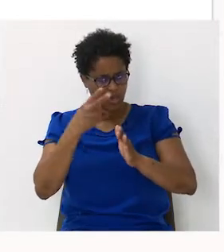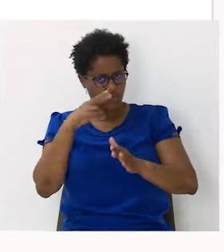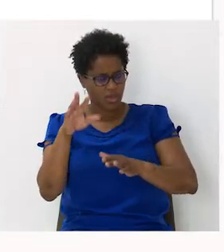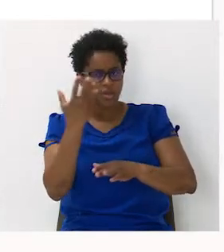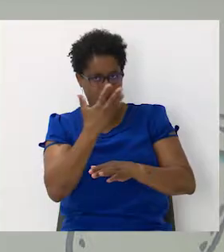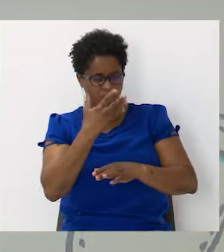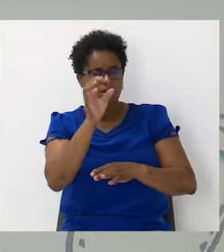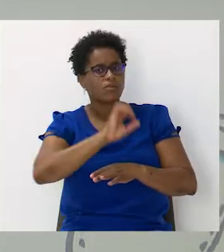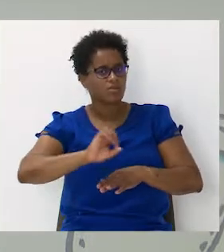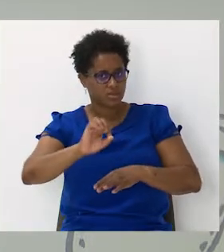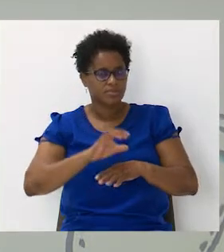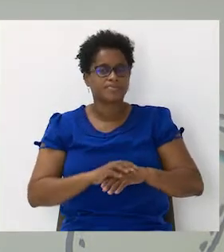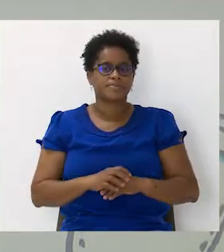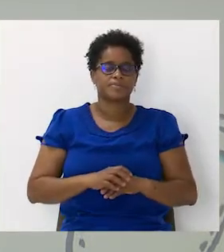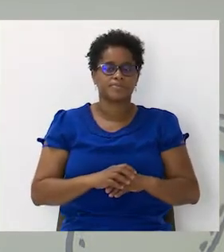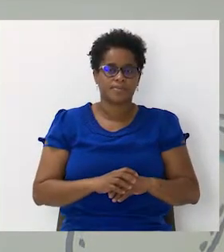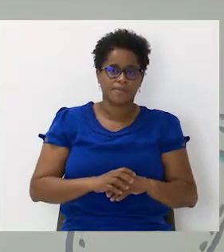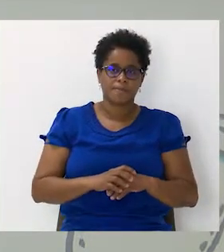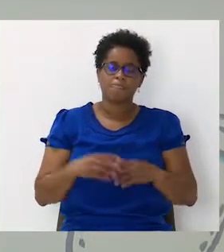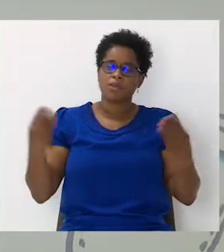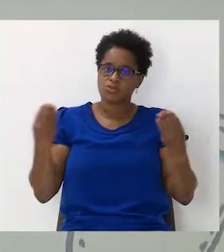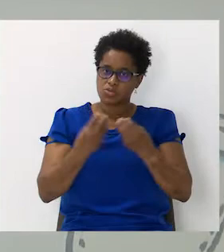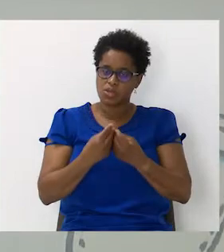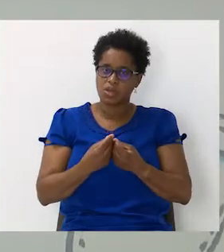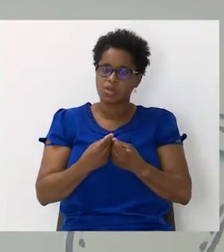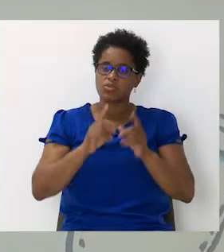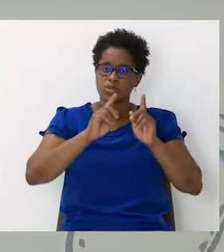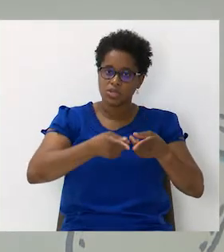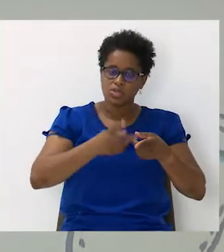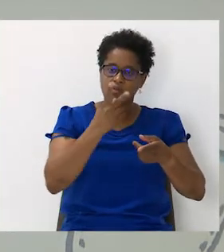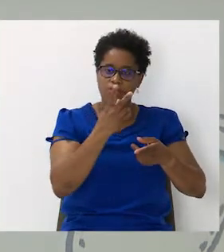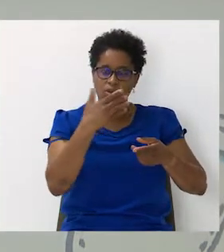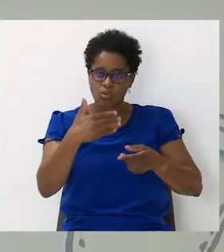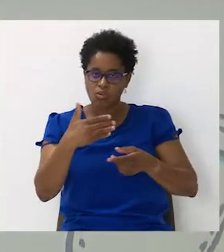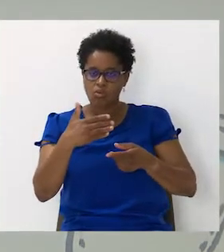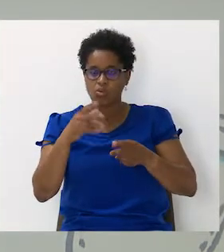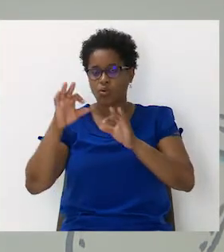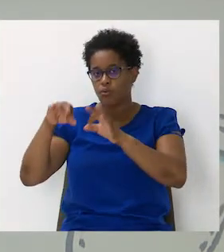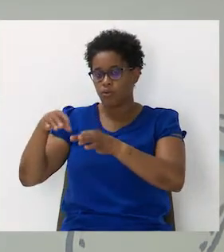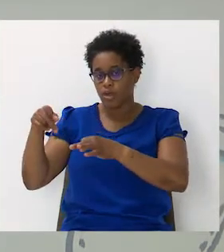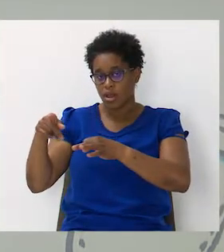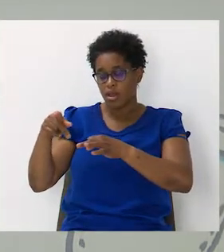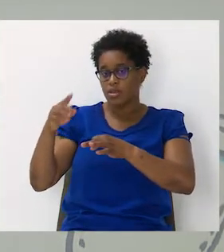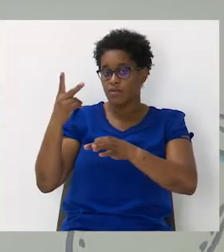aula. Unindo origem de V1 com a extremidade de V2, obtemos